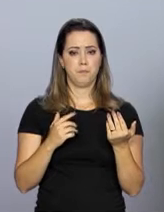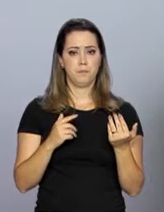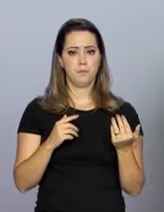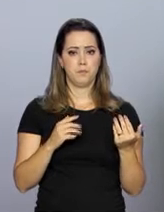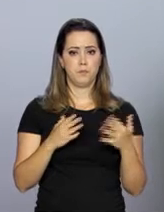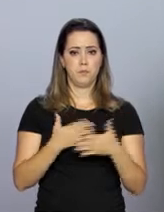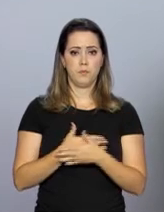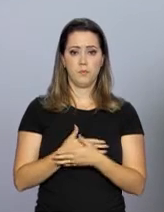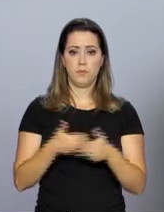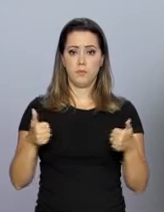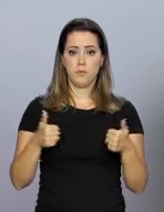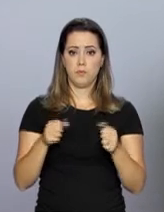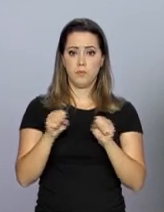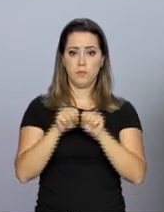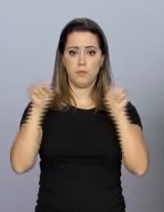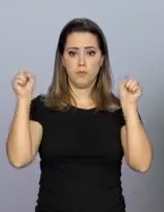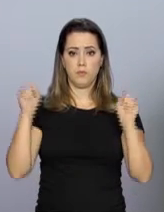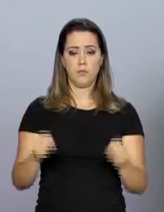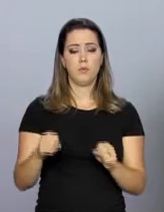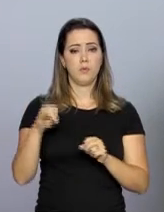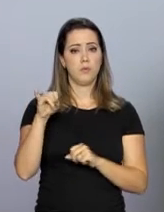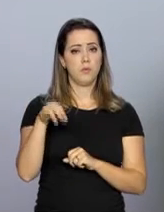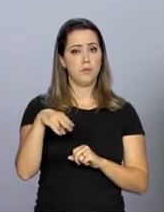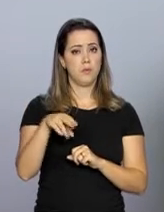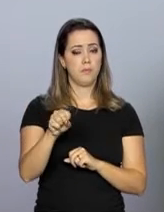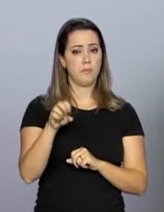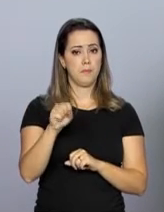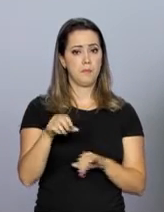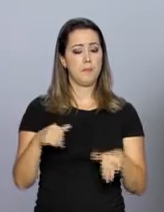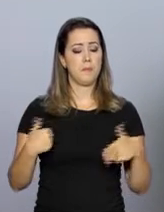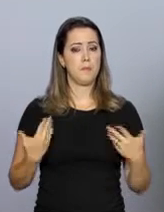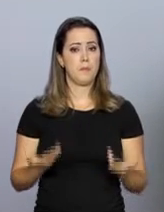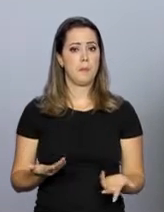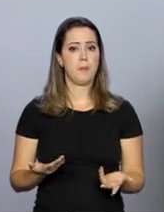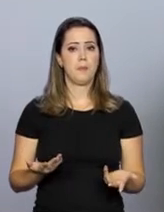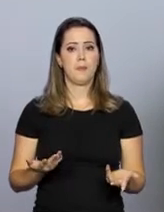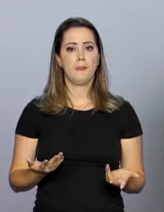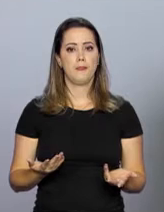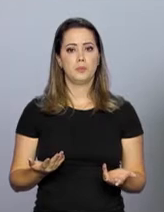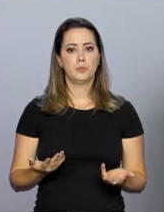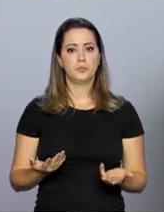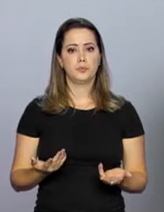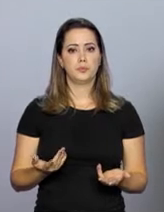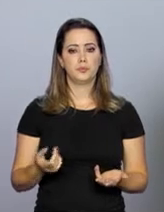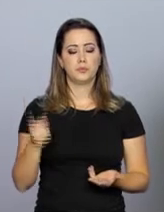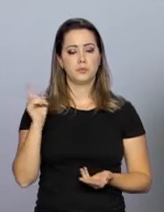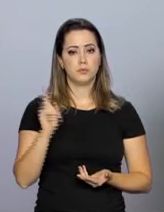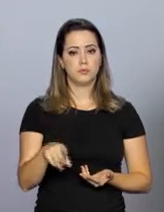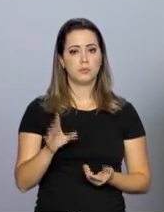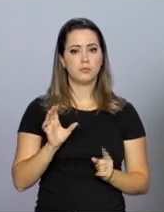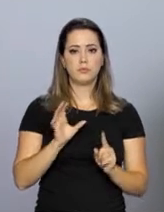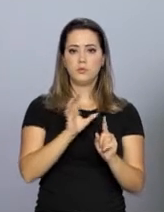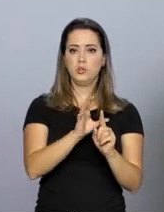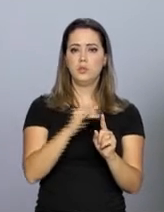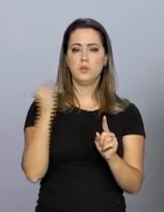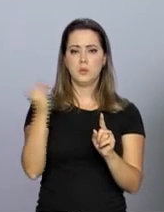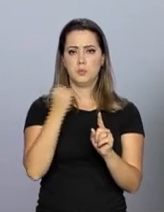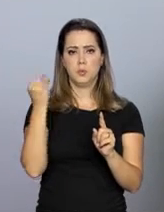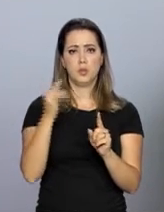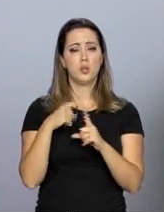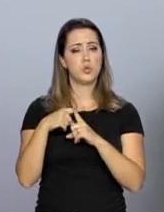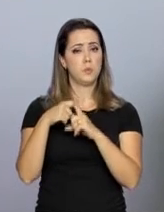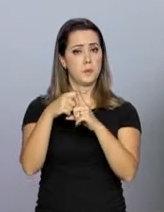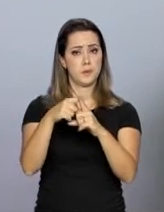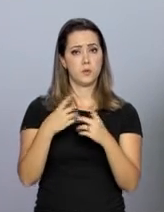melhorar o sistema previdenciário netão assim é isso tem impacto significativo será